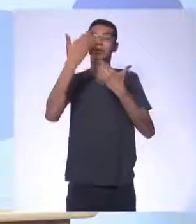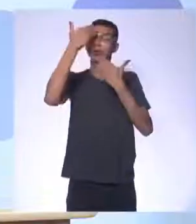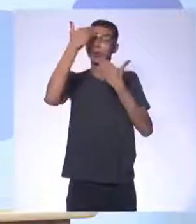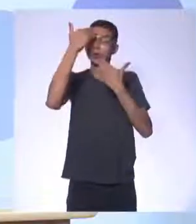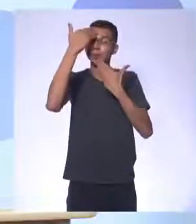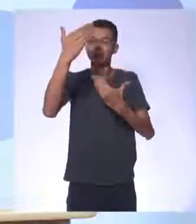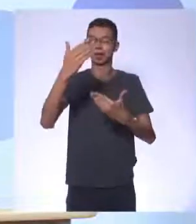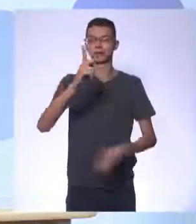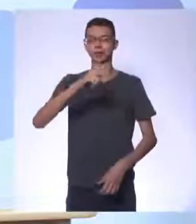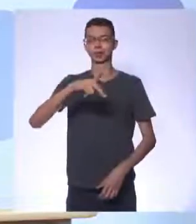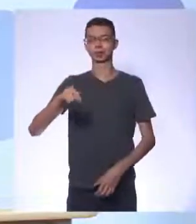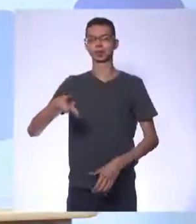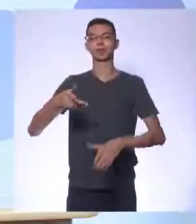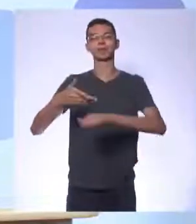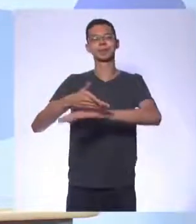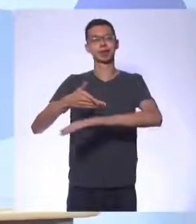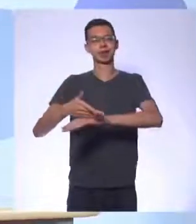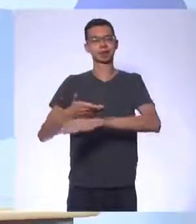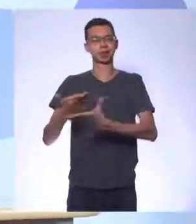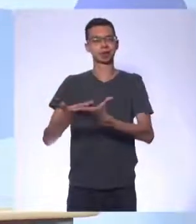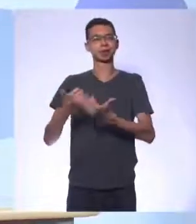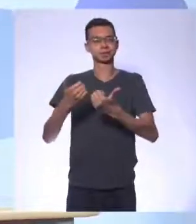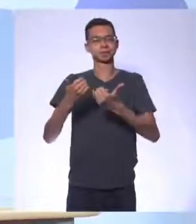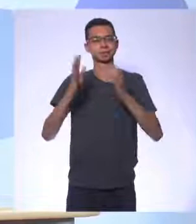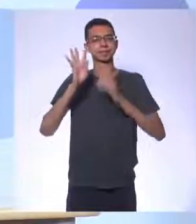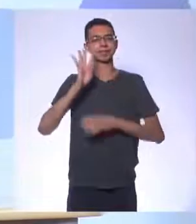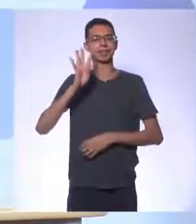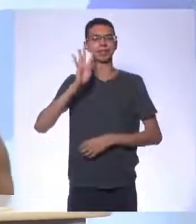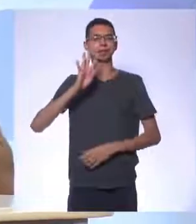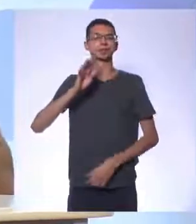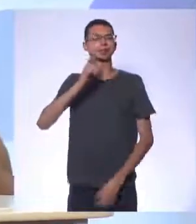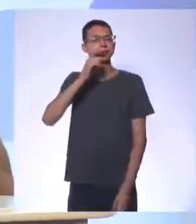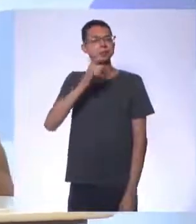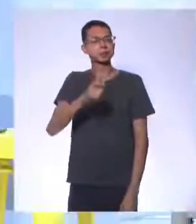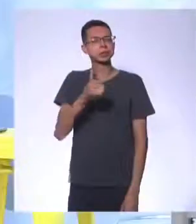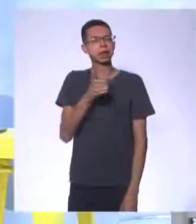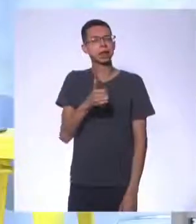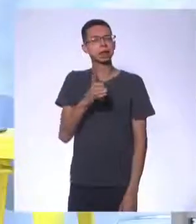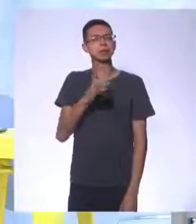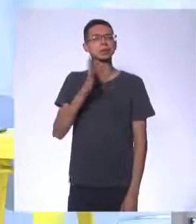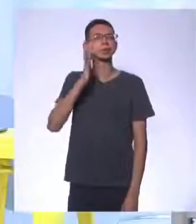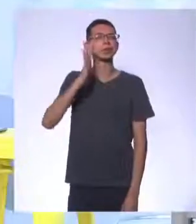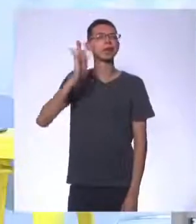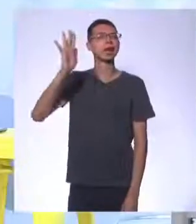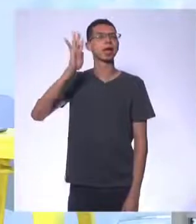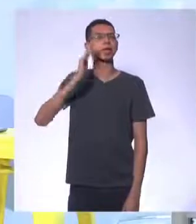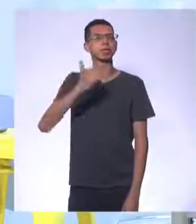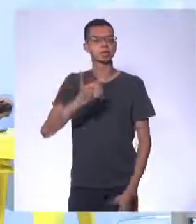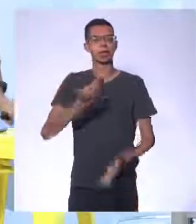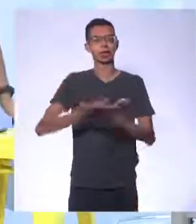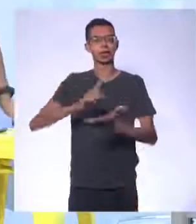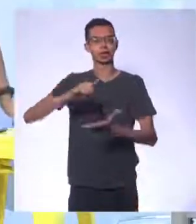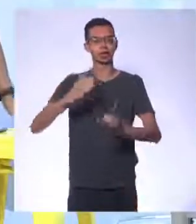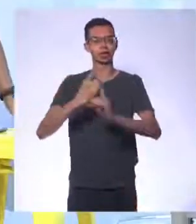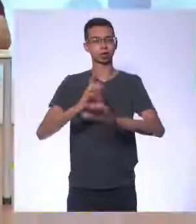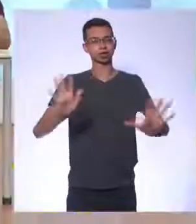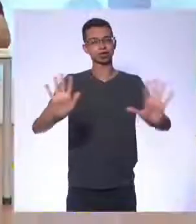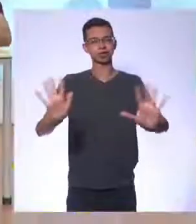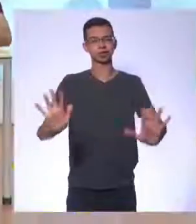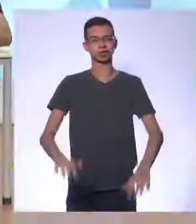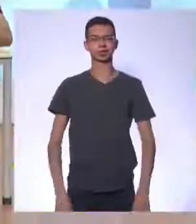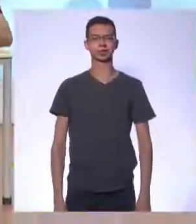Bem legal, muito interessante esse imaginário. Vamos lá, pessoal. Então, na próxima aula a gente se encontra. Tchau, tchau. Tchau.